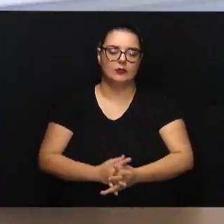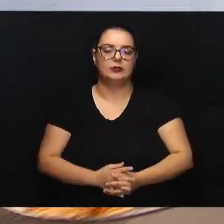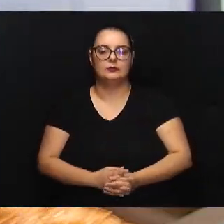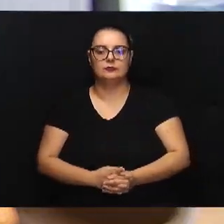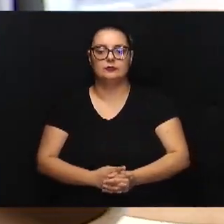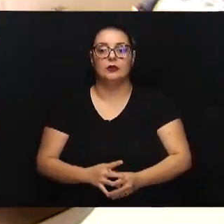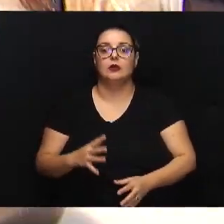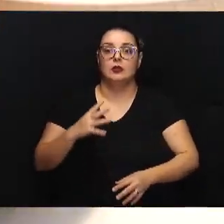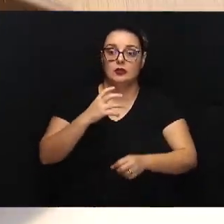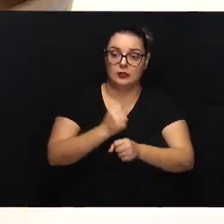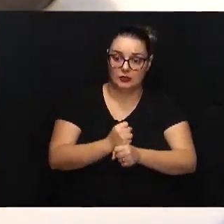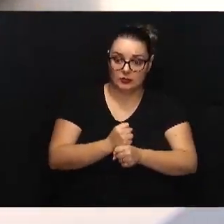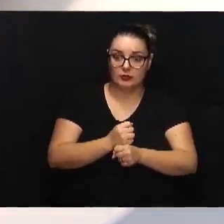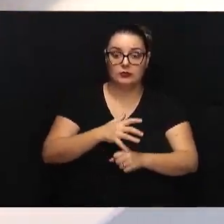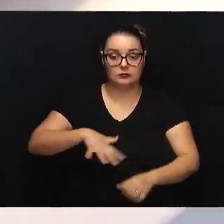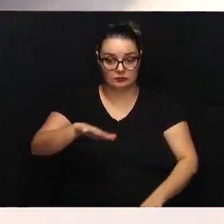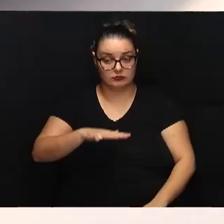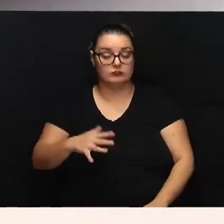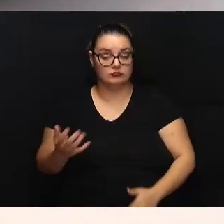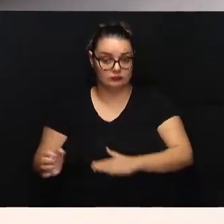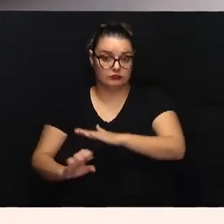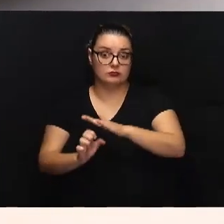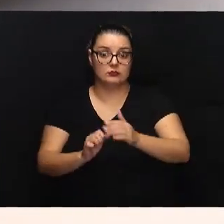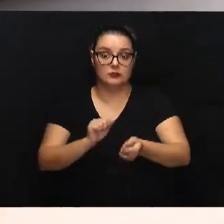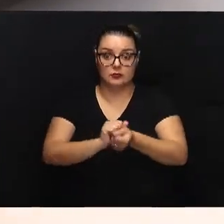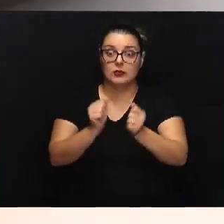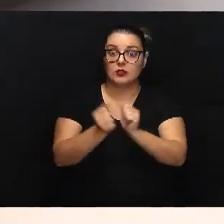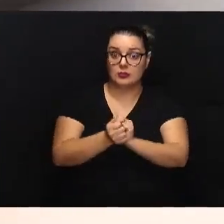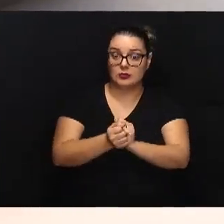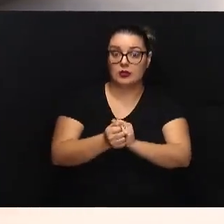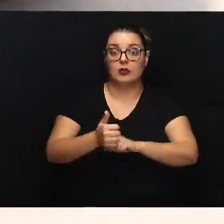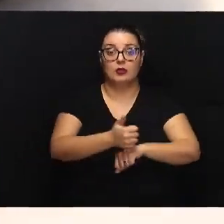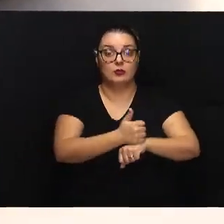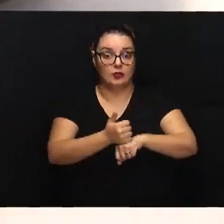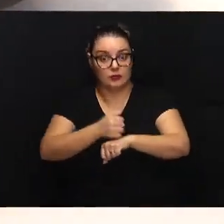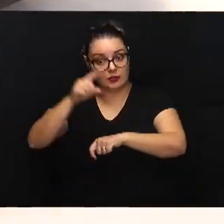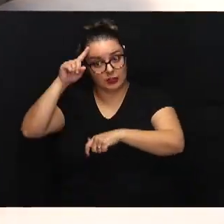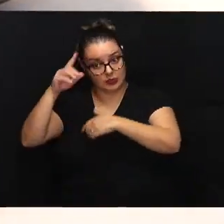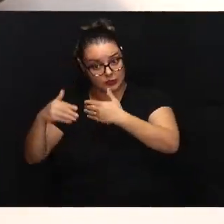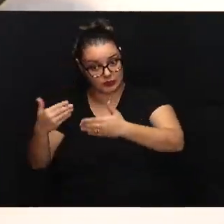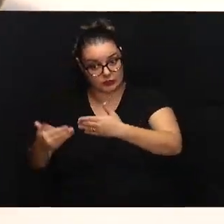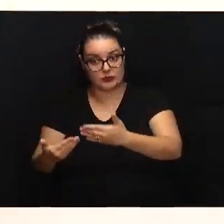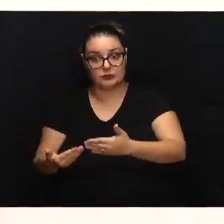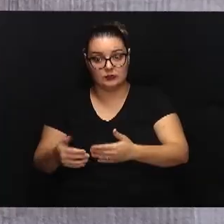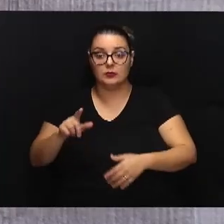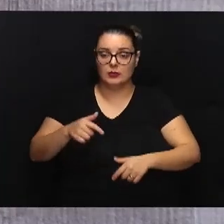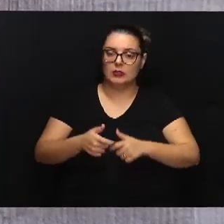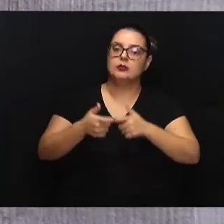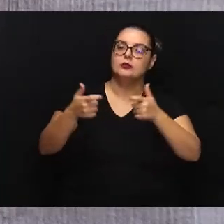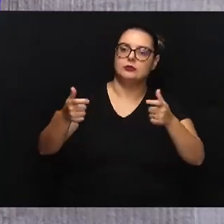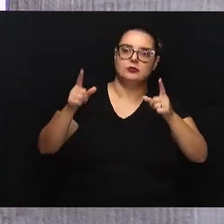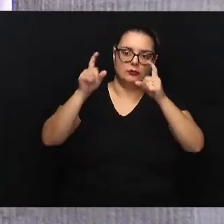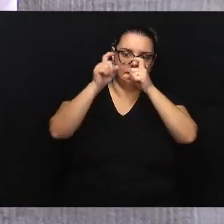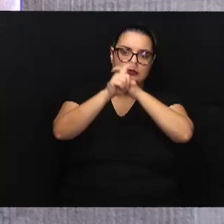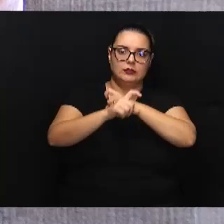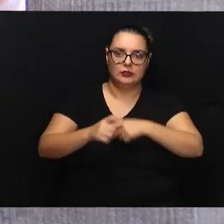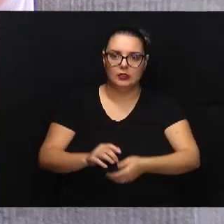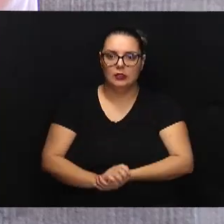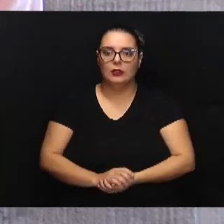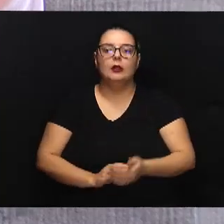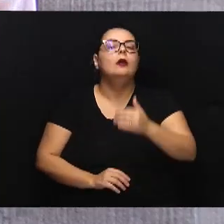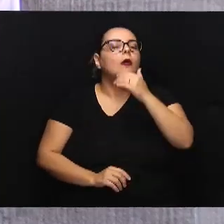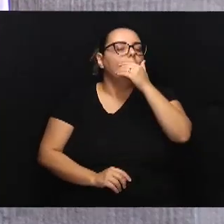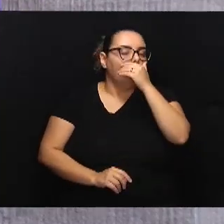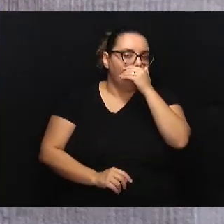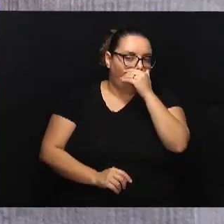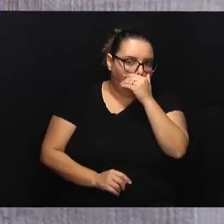negócio, ajustar as atividades profissionais com a rotina diária é um dos maiores desafios. Essa é a parte mais difícil,